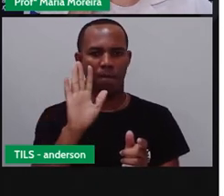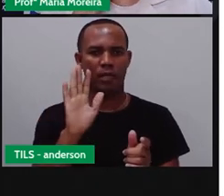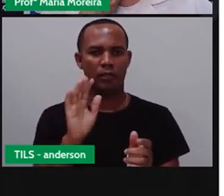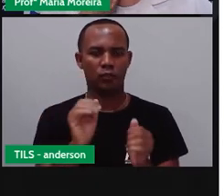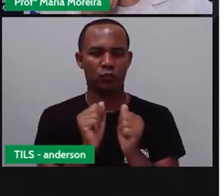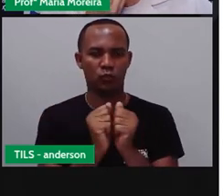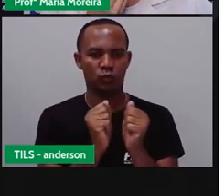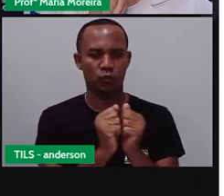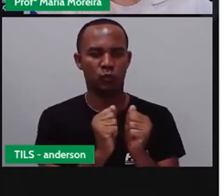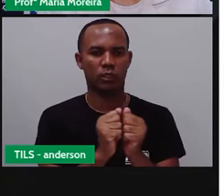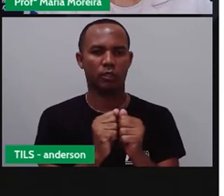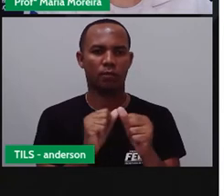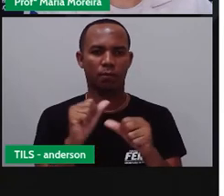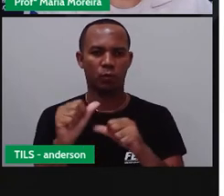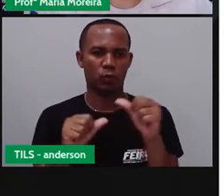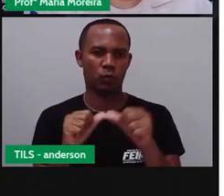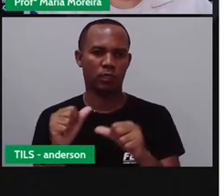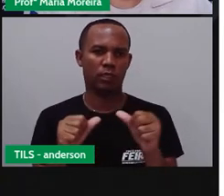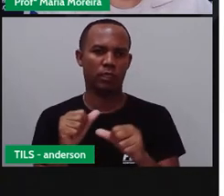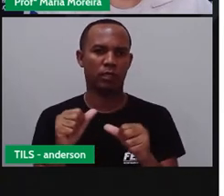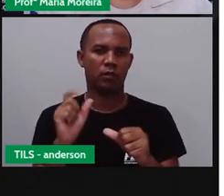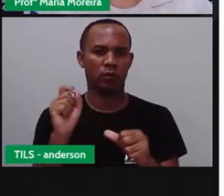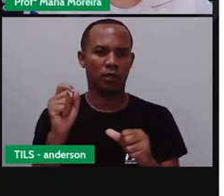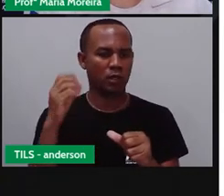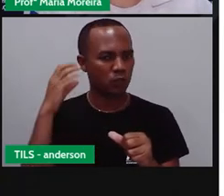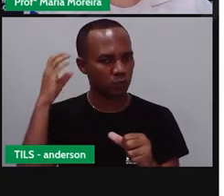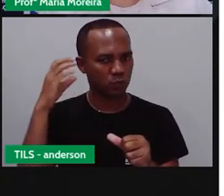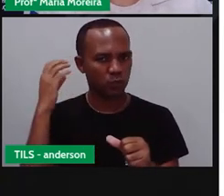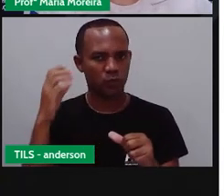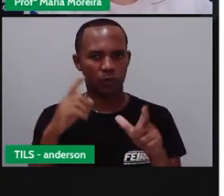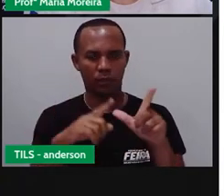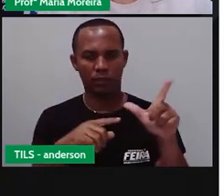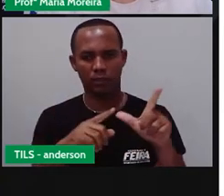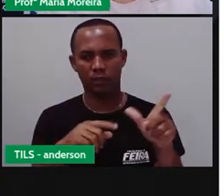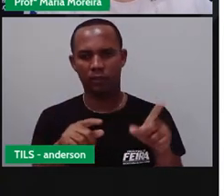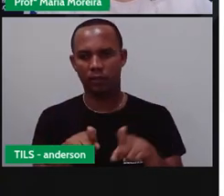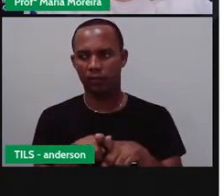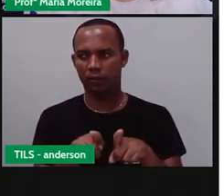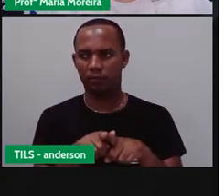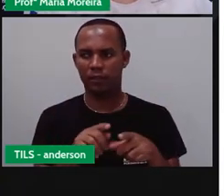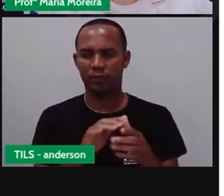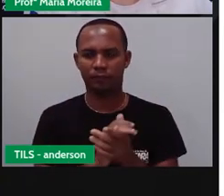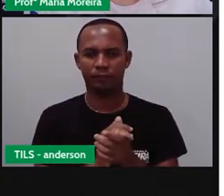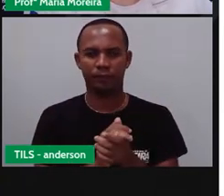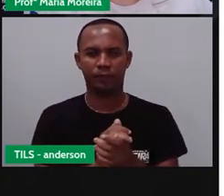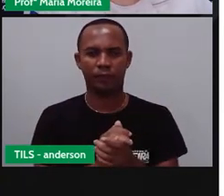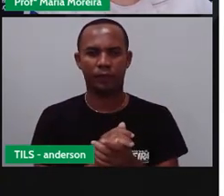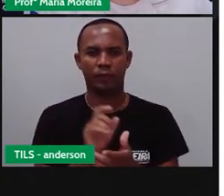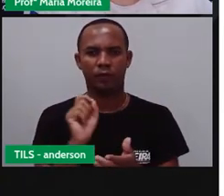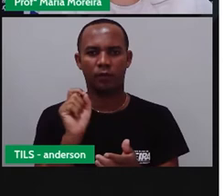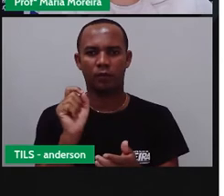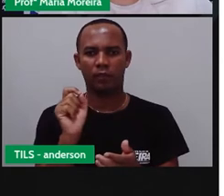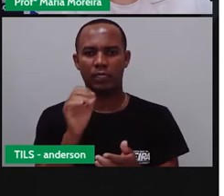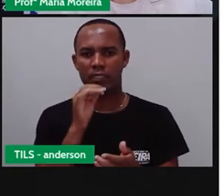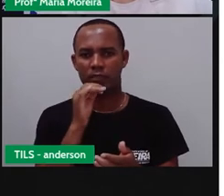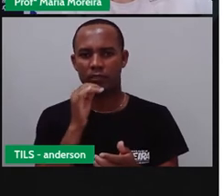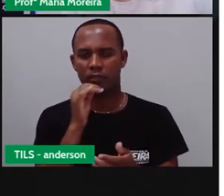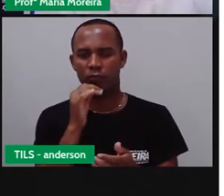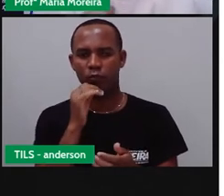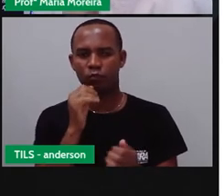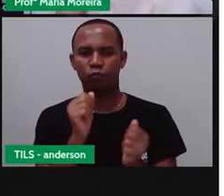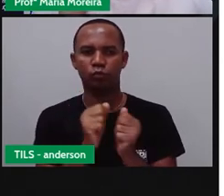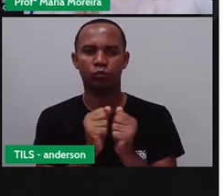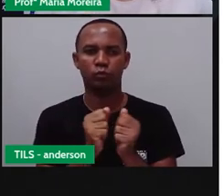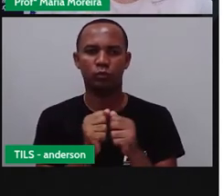possibilidades ele muda o que o som nessa leite pra vocês ele tem um c&a passa até o que hoje